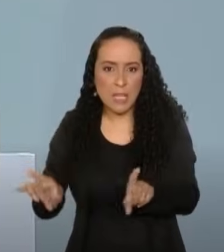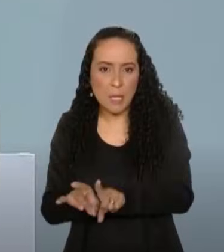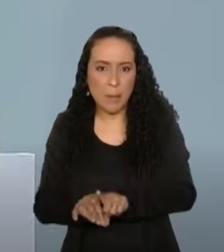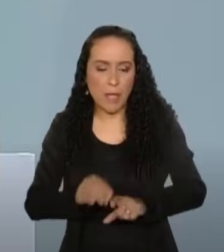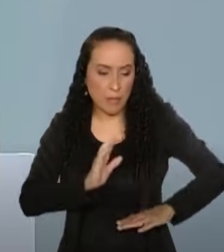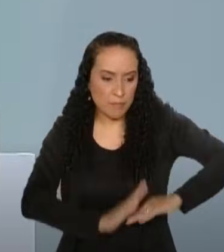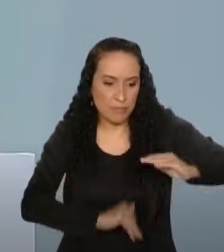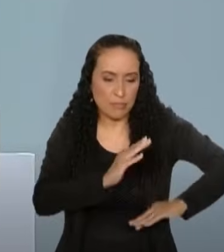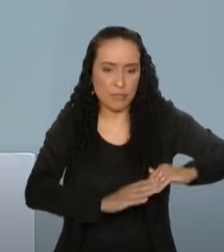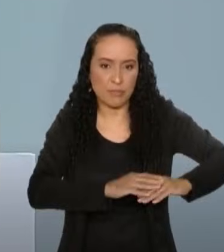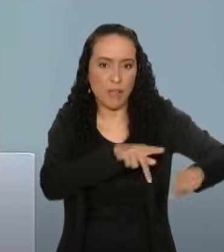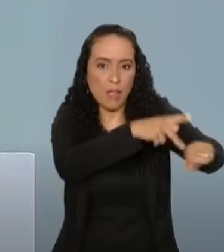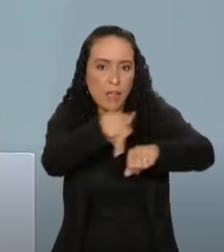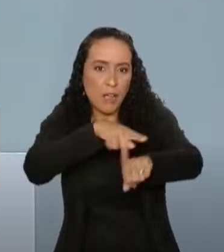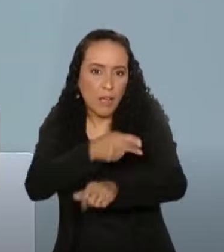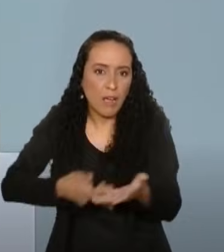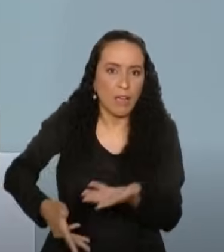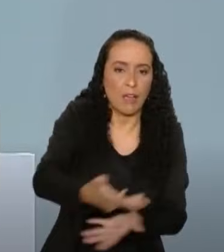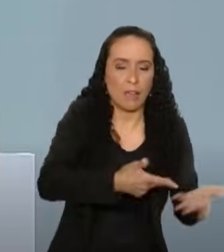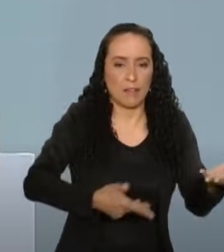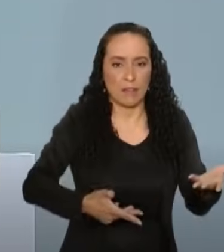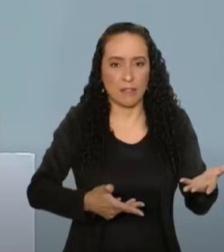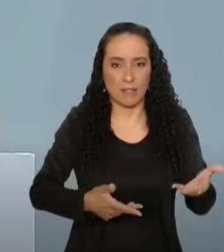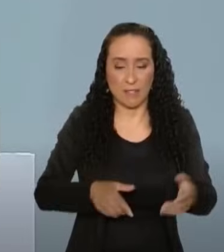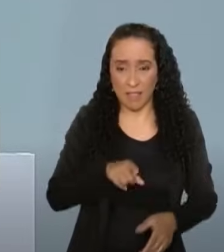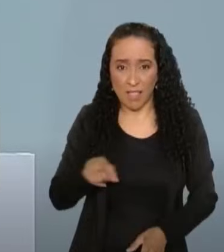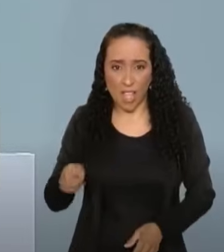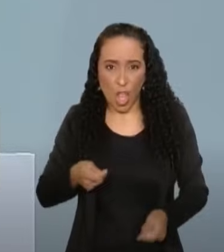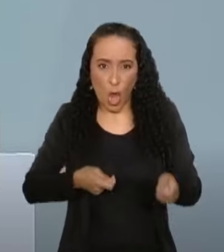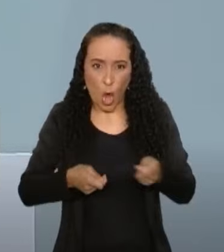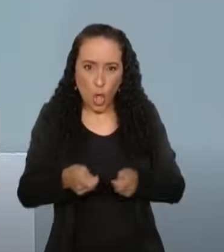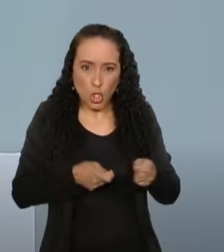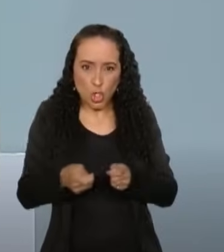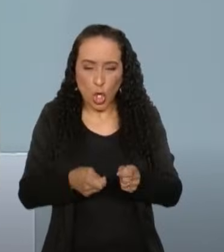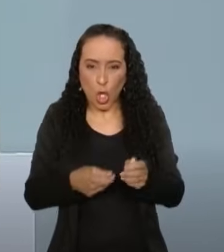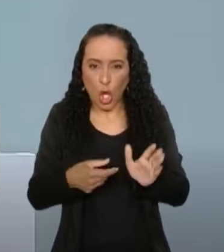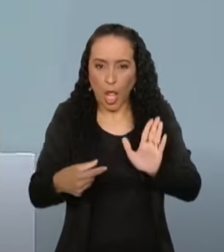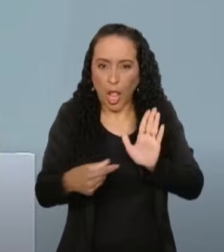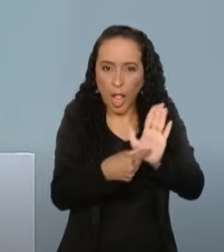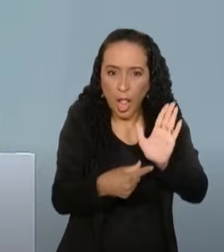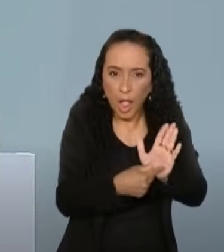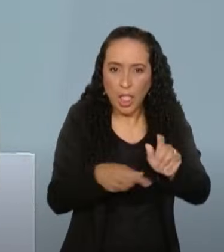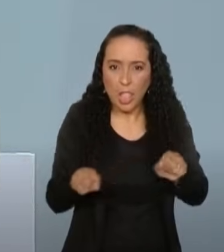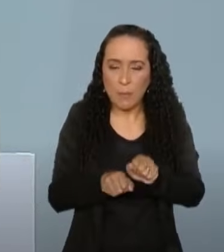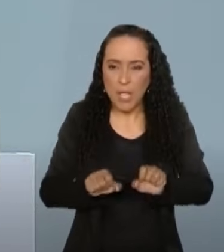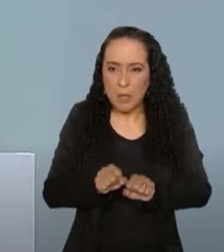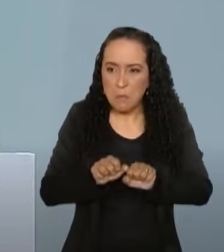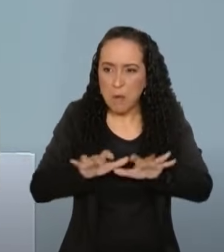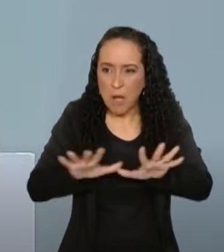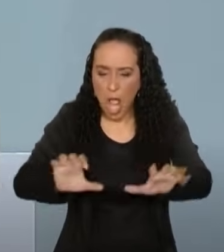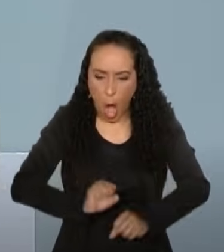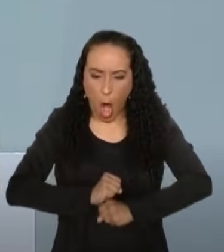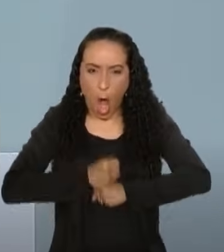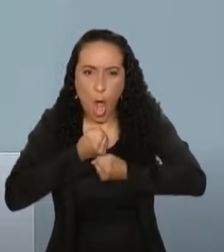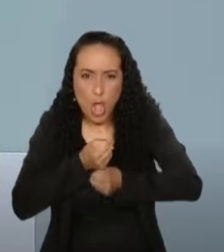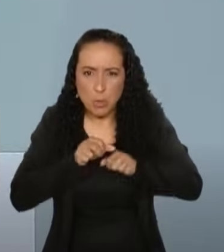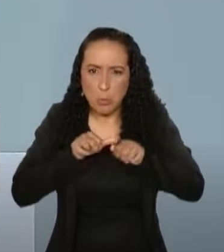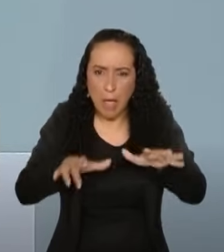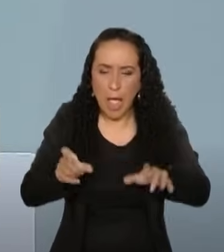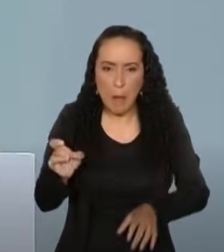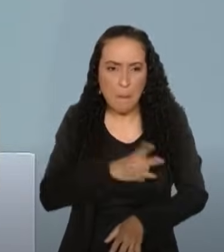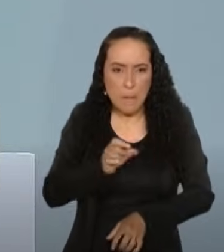os progressos do multilateralismo. Eles controlam algoritmos, semeiam o ódio, espalham o